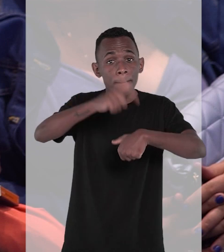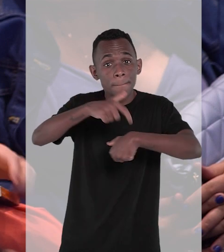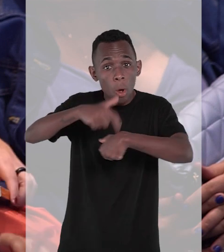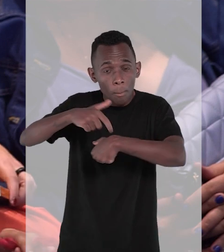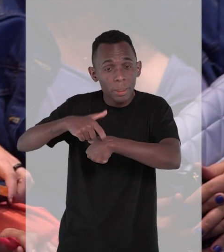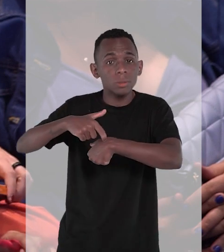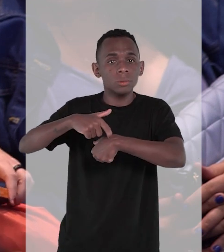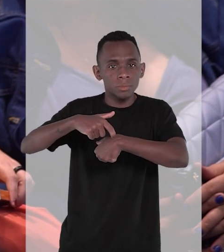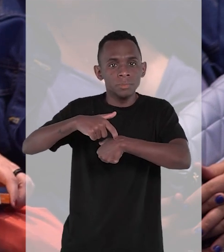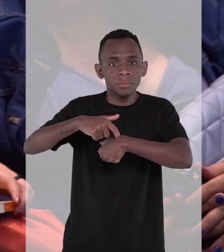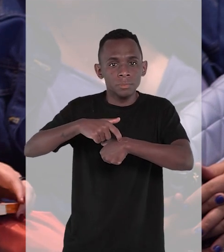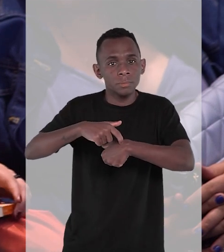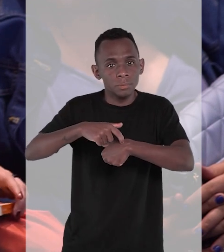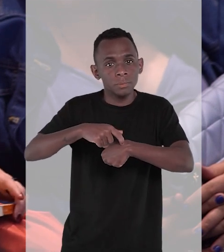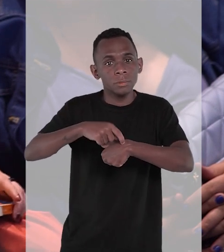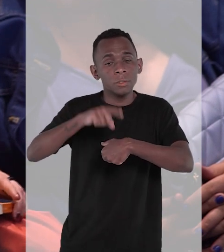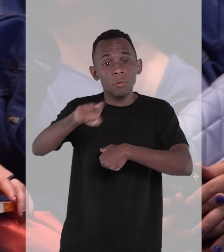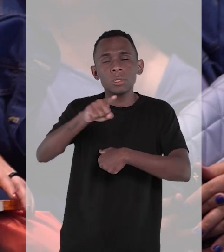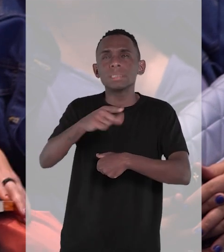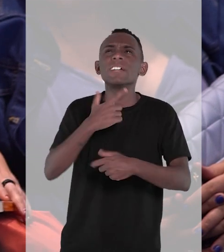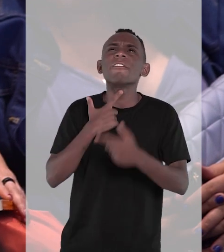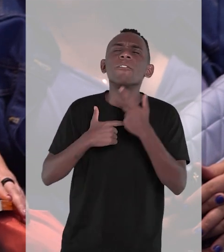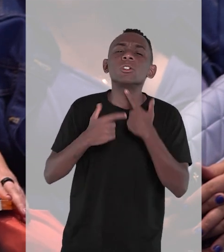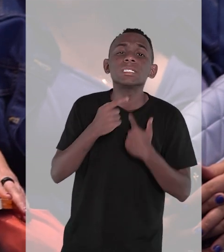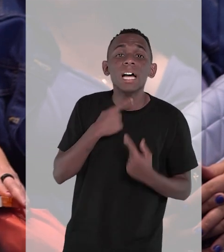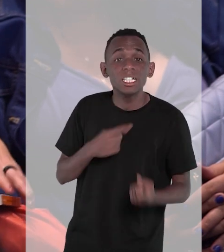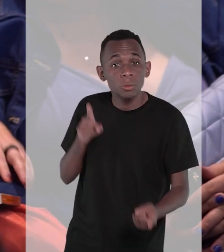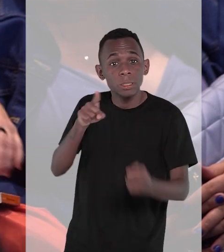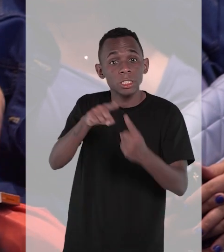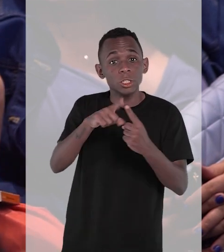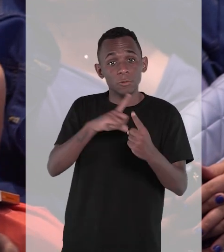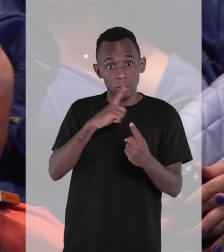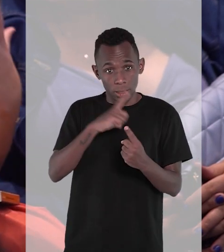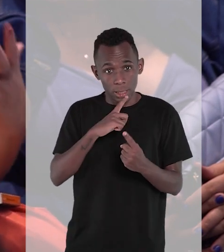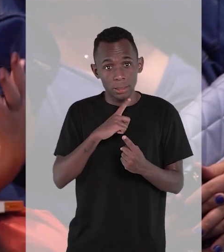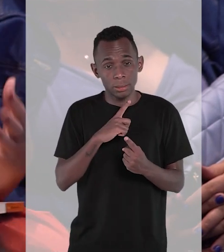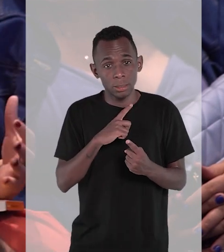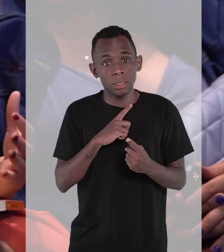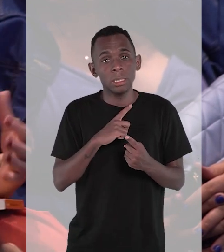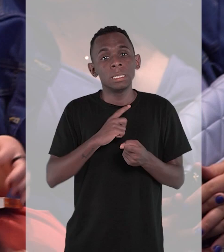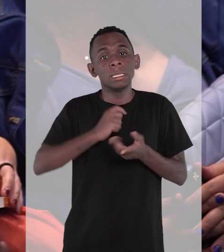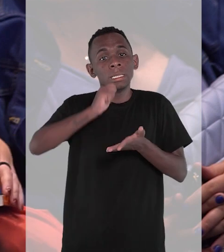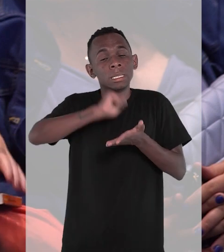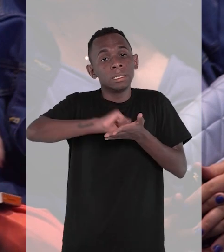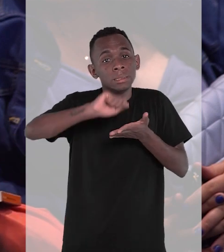em algum momento, você pretende